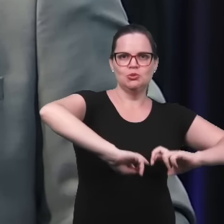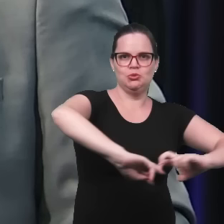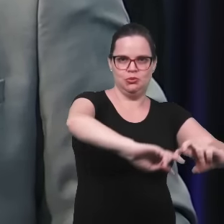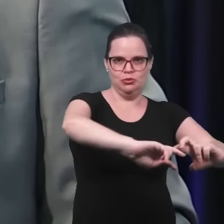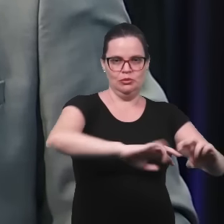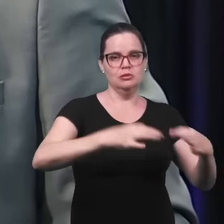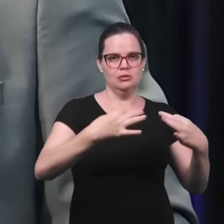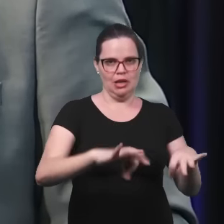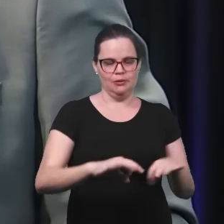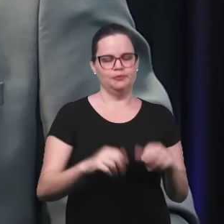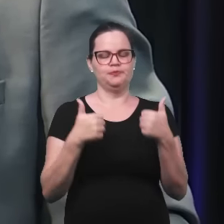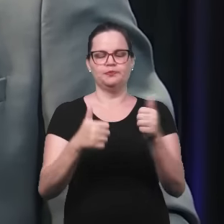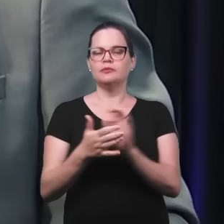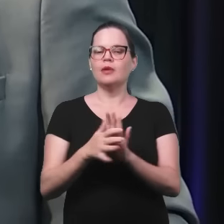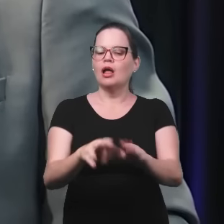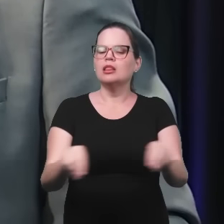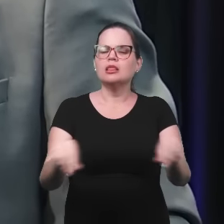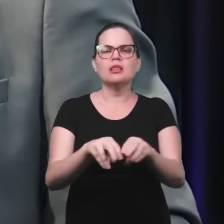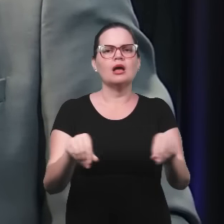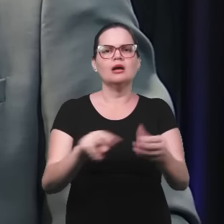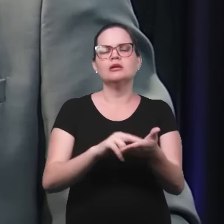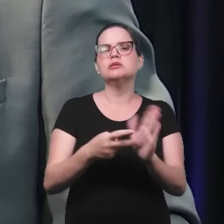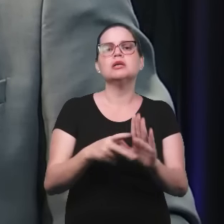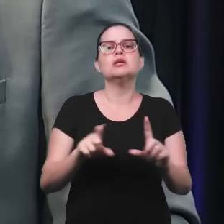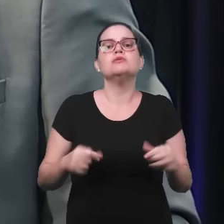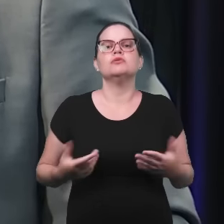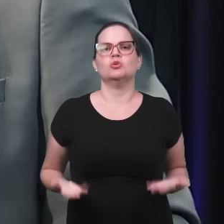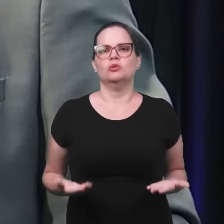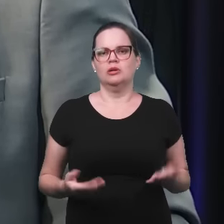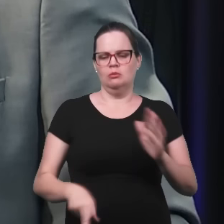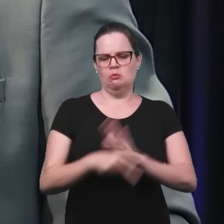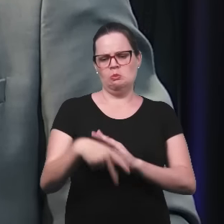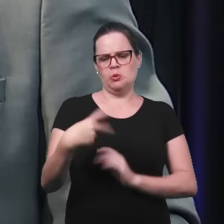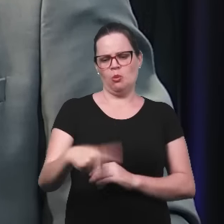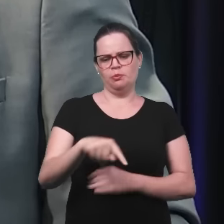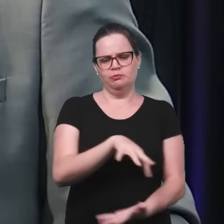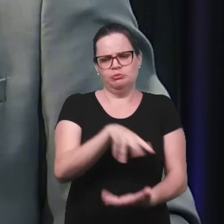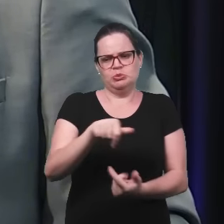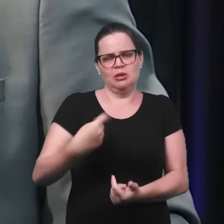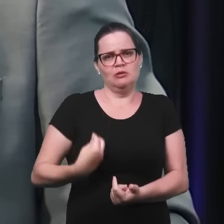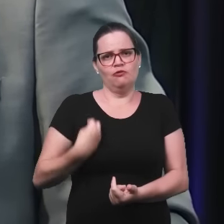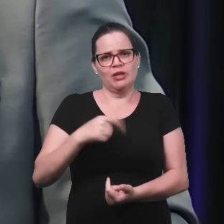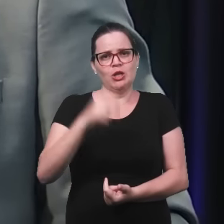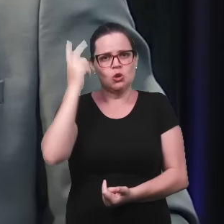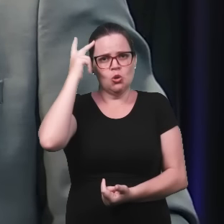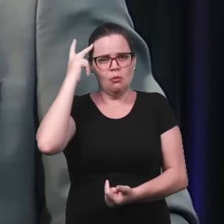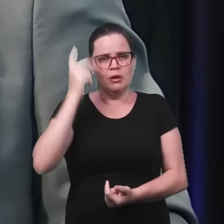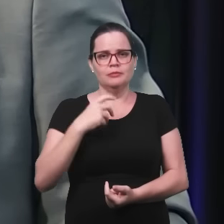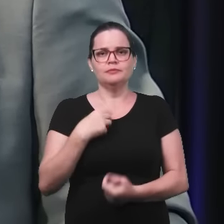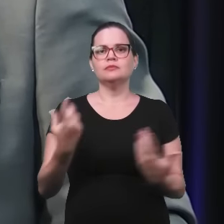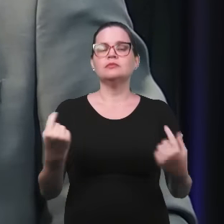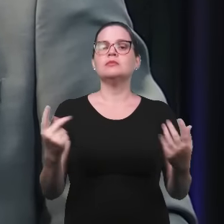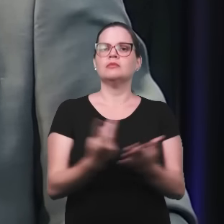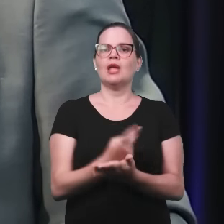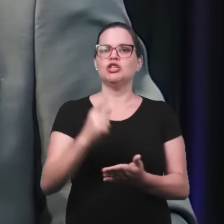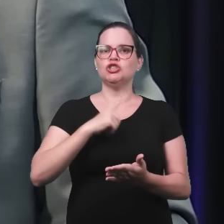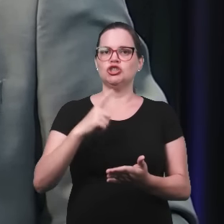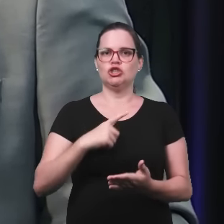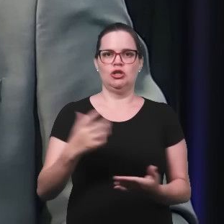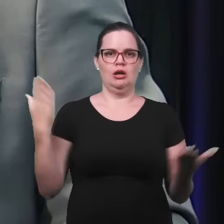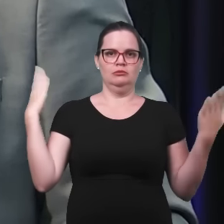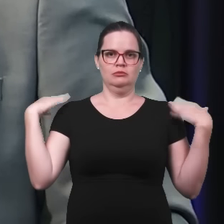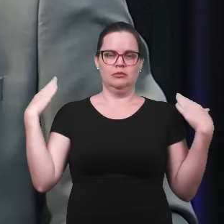coisas dessa vida. E o arado? O arado são os instrumentos, né, que a